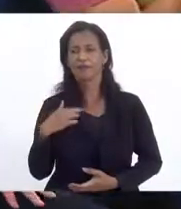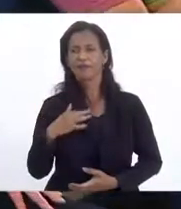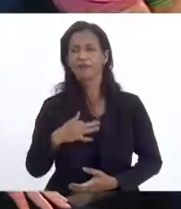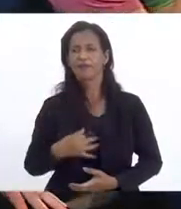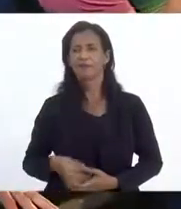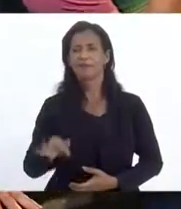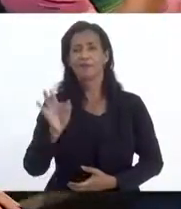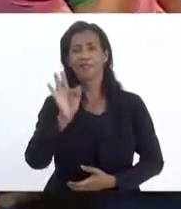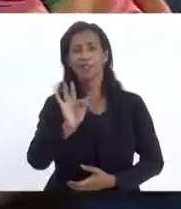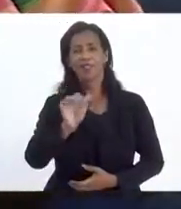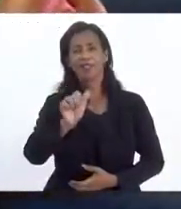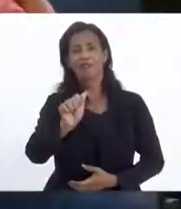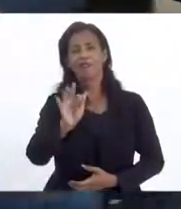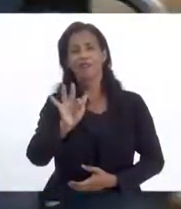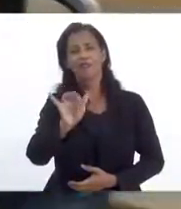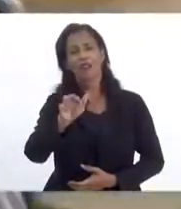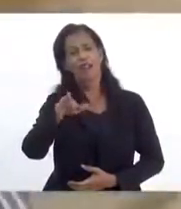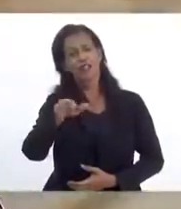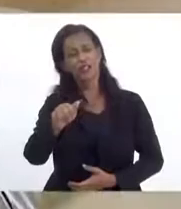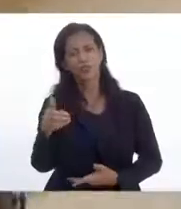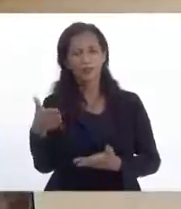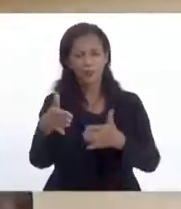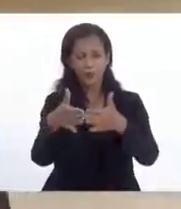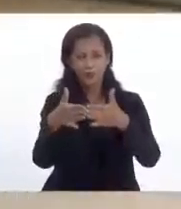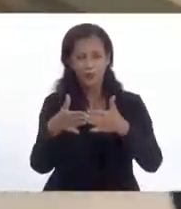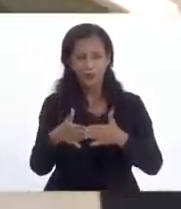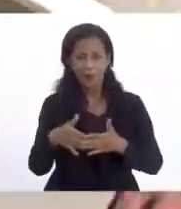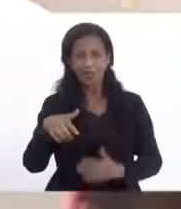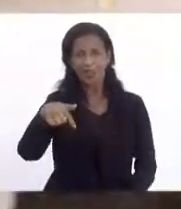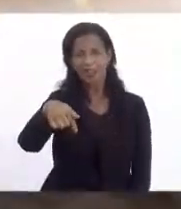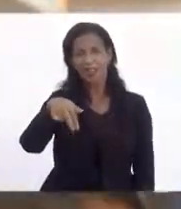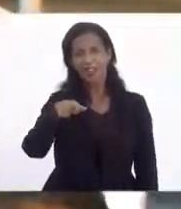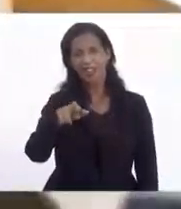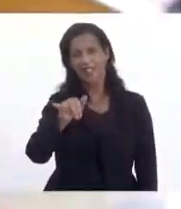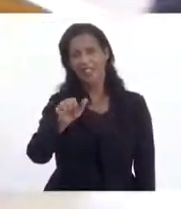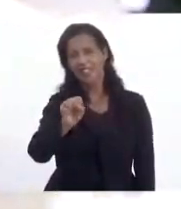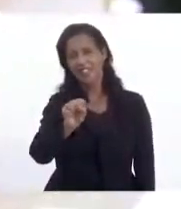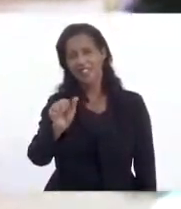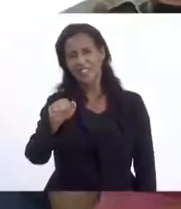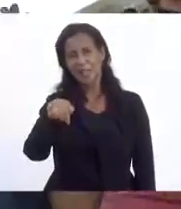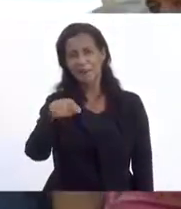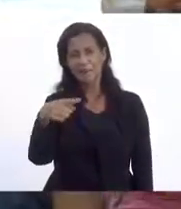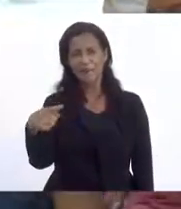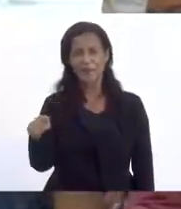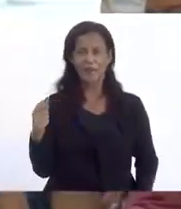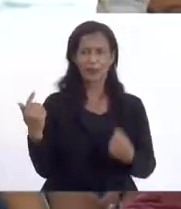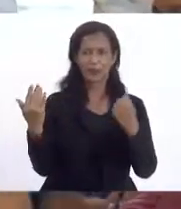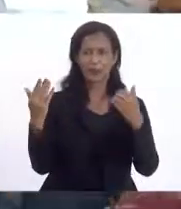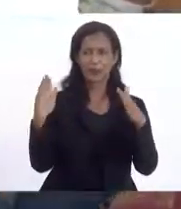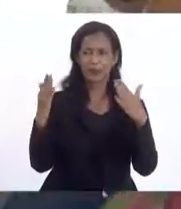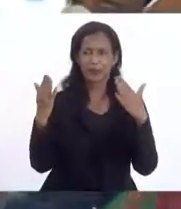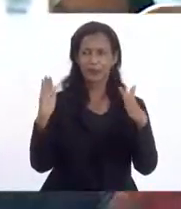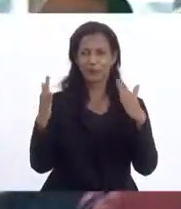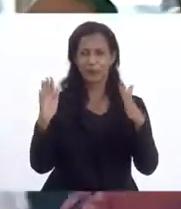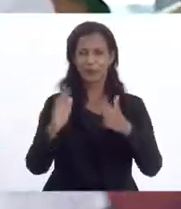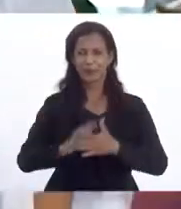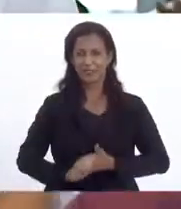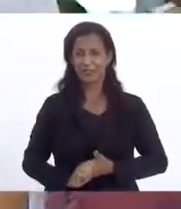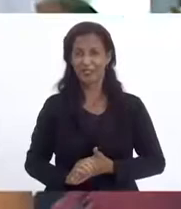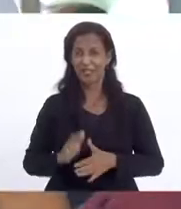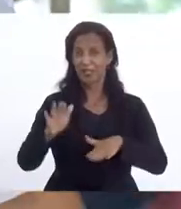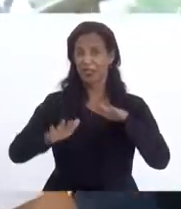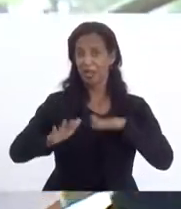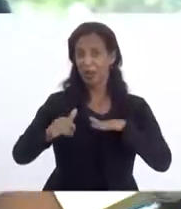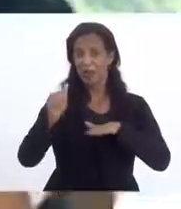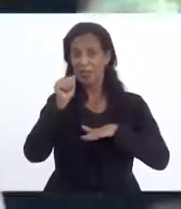Prefeita Fátima, por favor, do município de Quissamã. Vem para cá, por favor. Está quase equilibrando aqui a presença